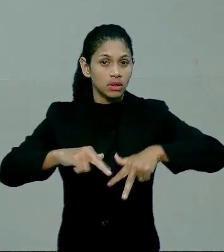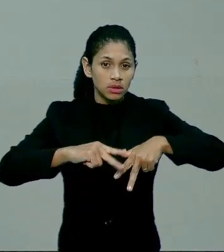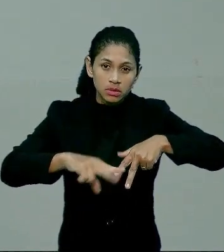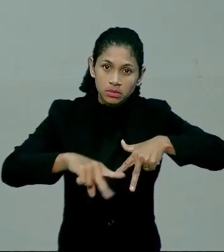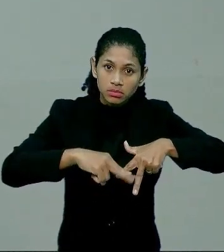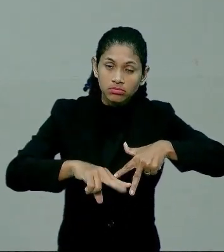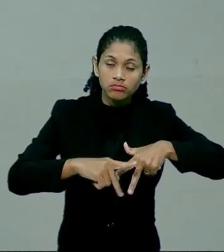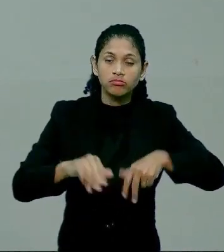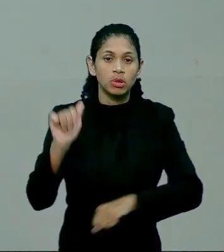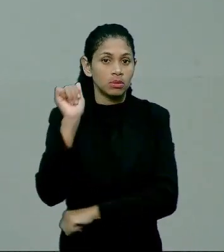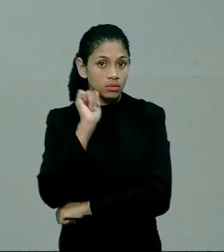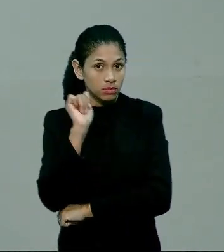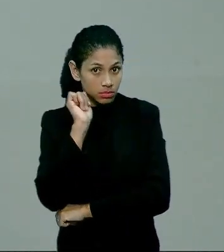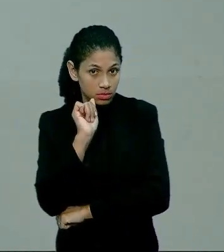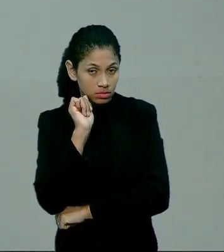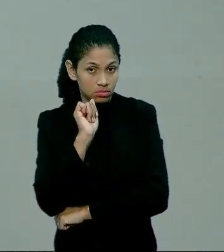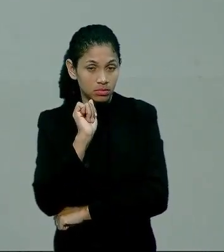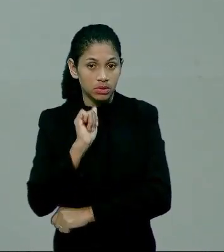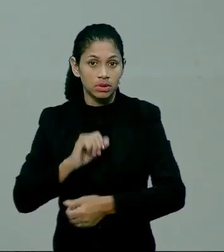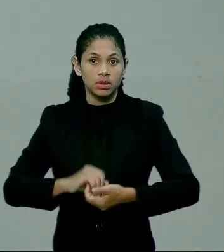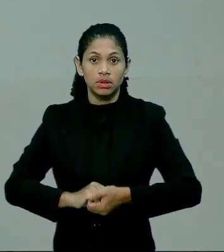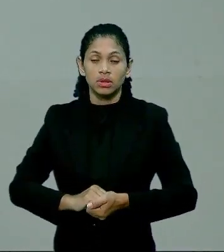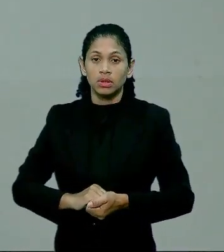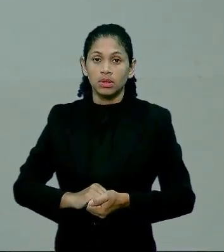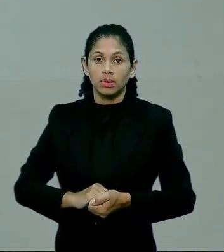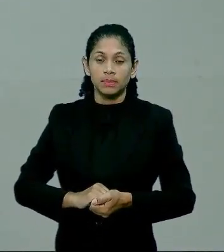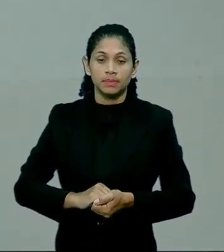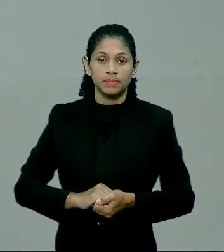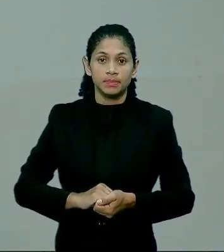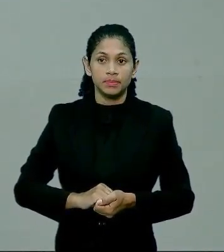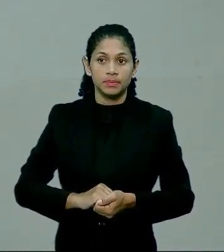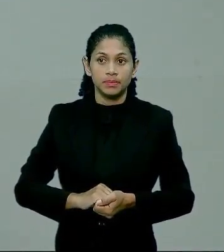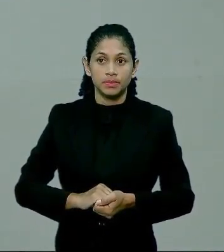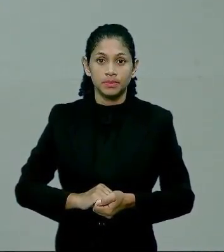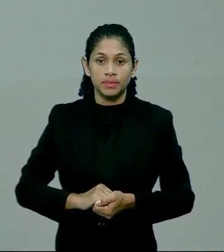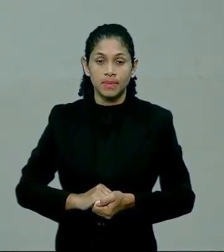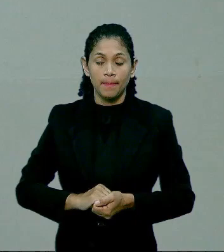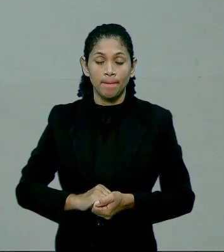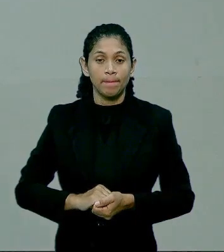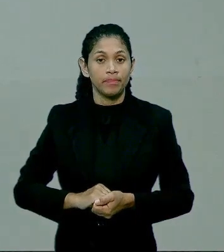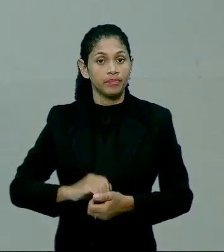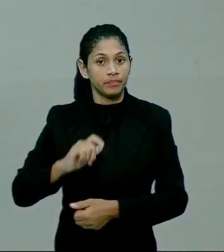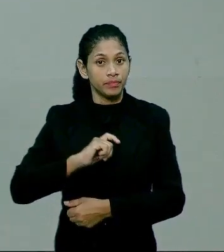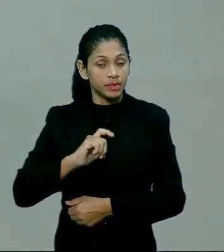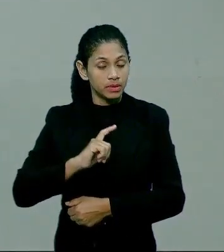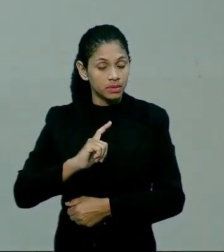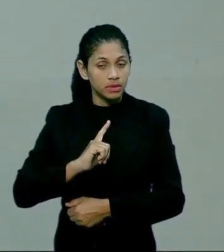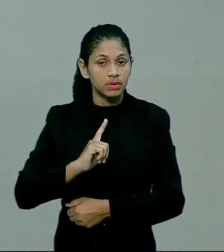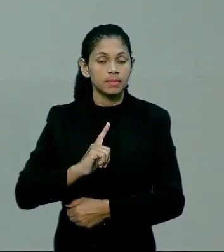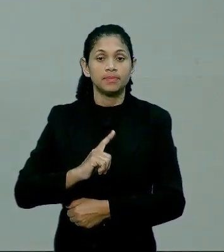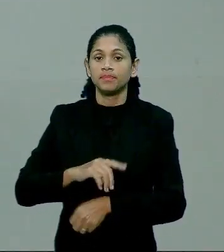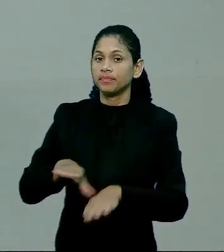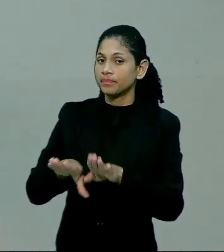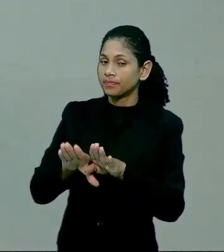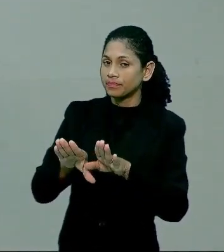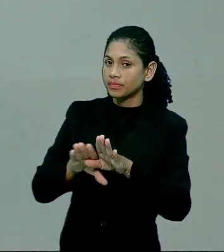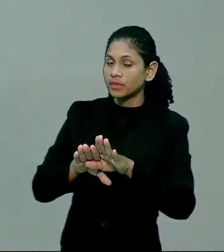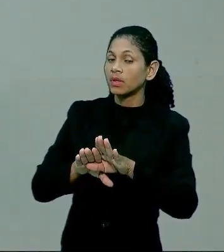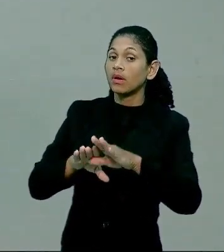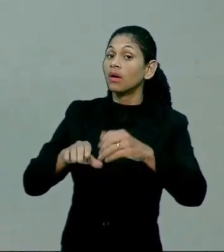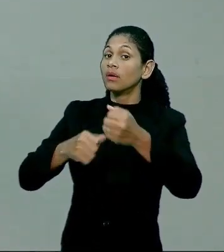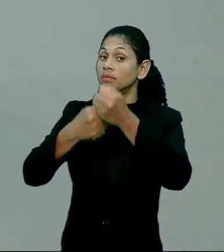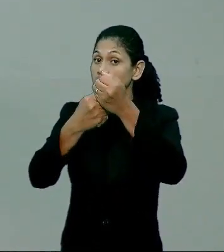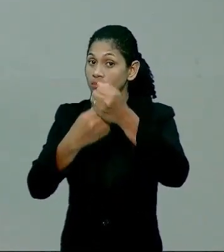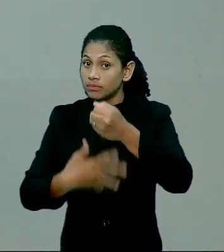pouco fetichizada. E aí também tem um aspecto cultural, em que determinado grupo, determinada